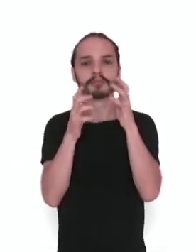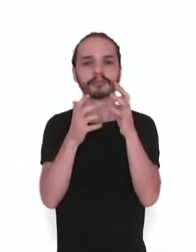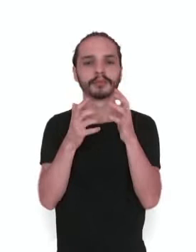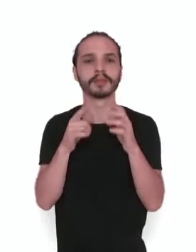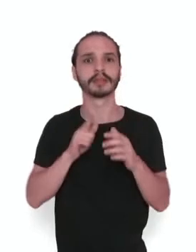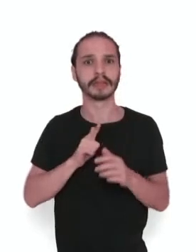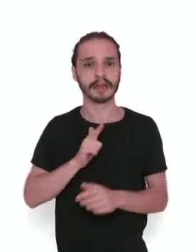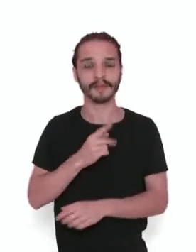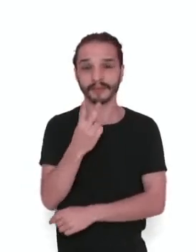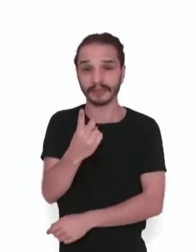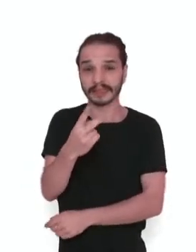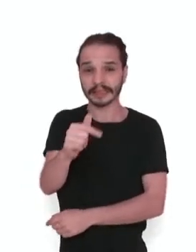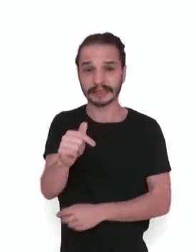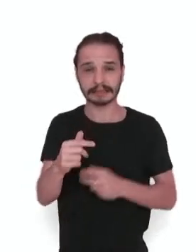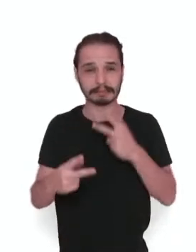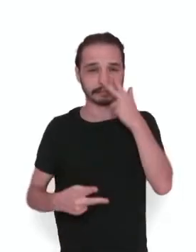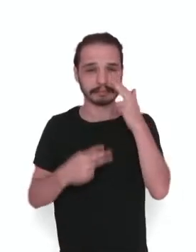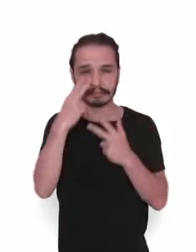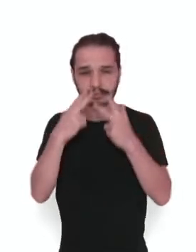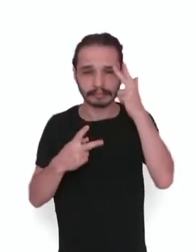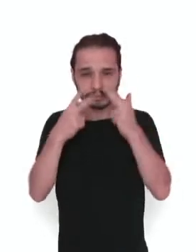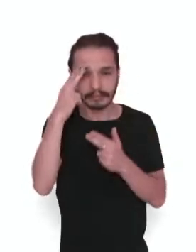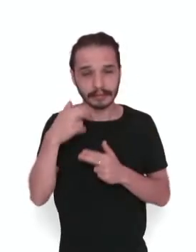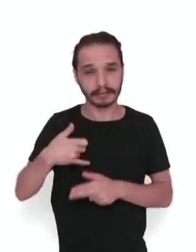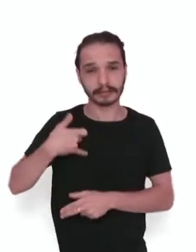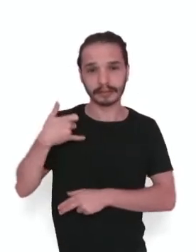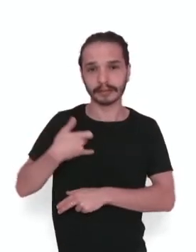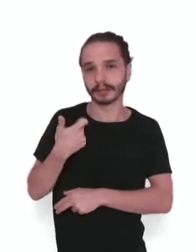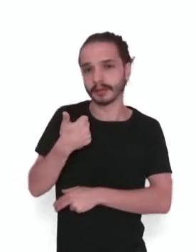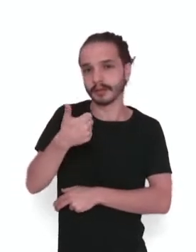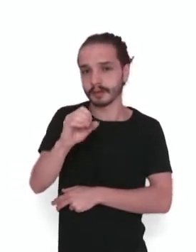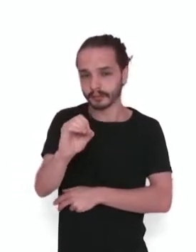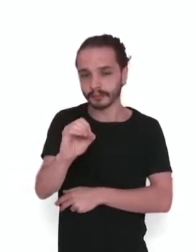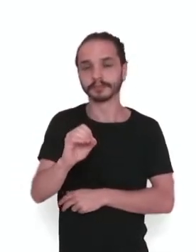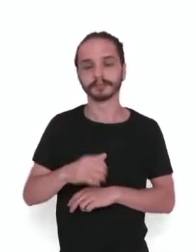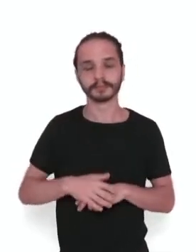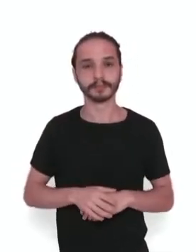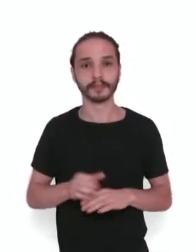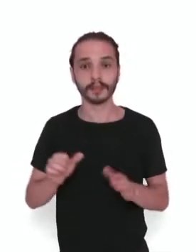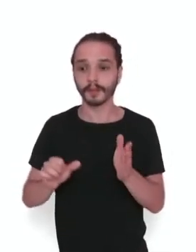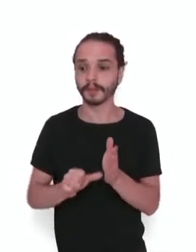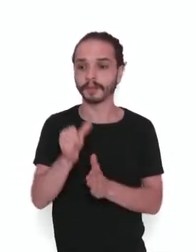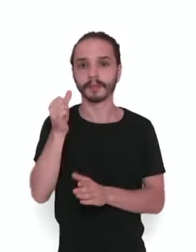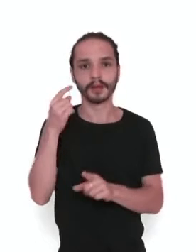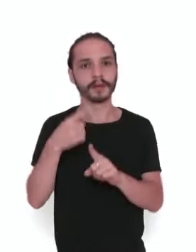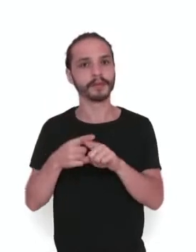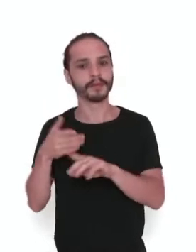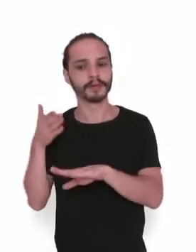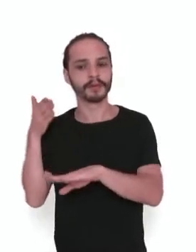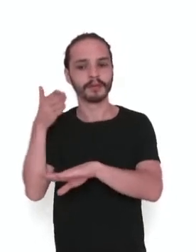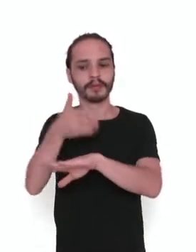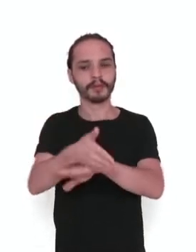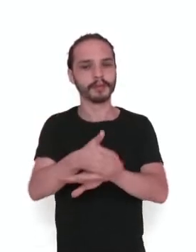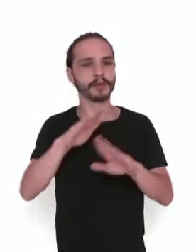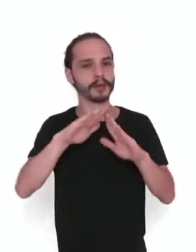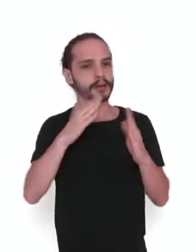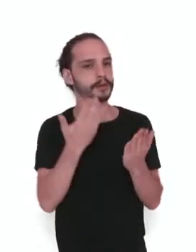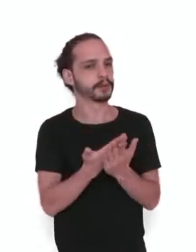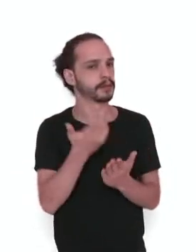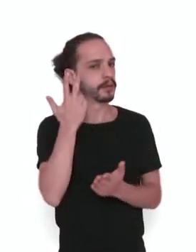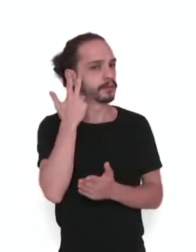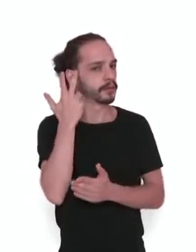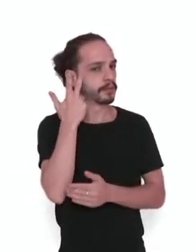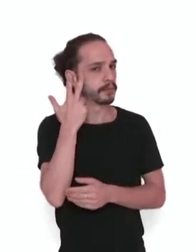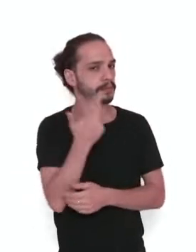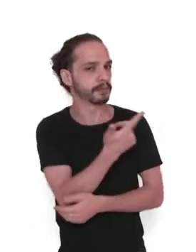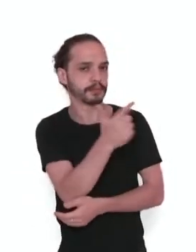por 27 cirurgias plásticas aos 10 anos. E ele, pela primeira vez, vai frequentar uma escola regular, com qualquer outra